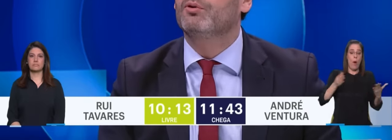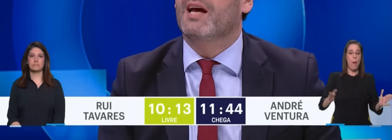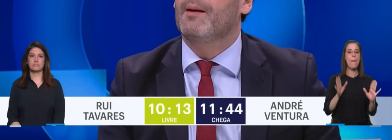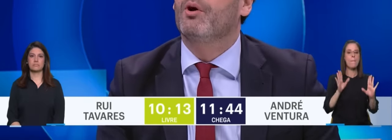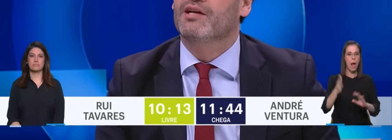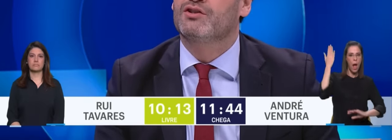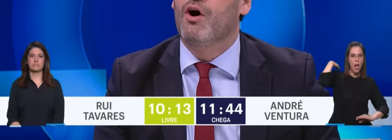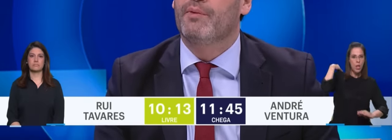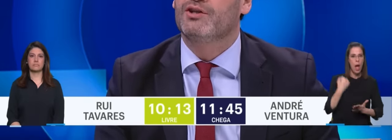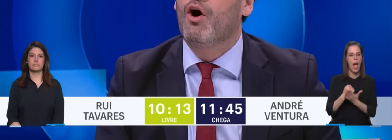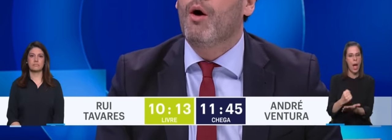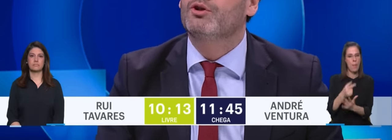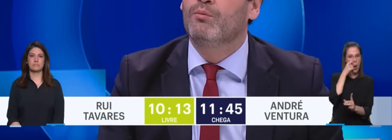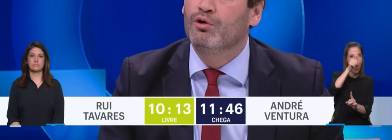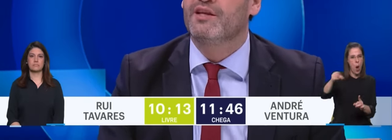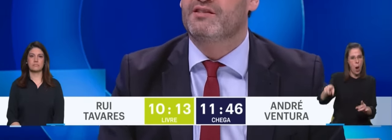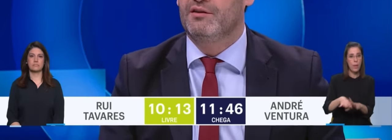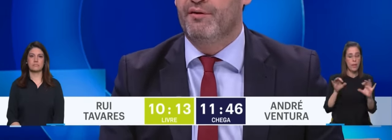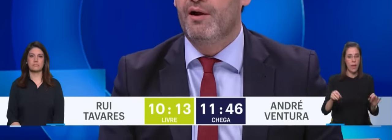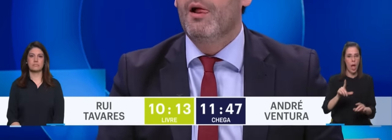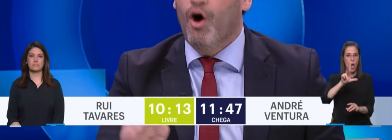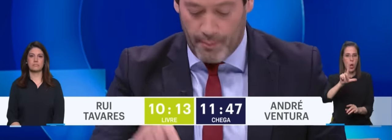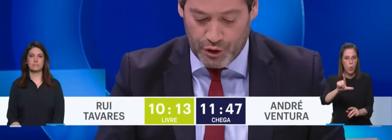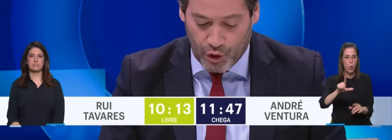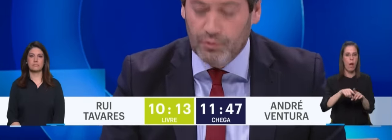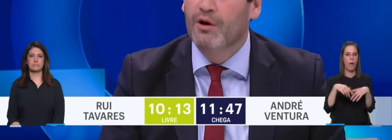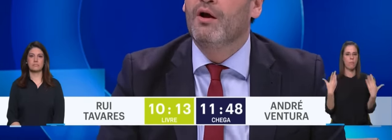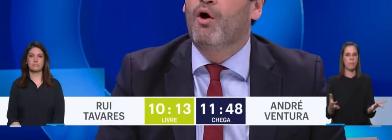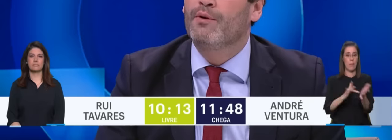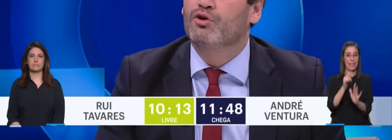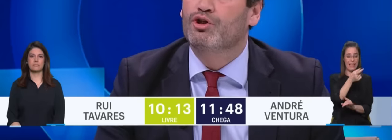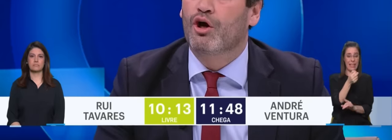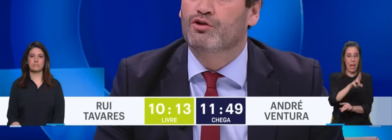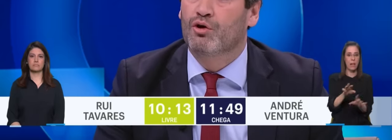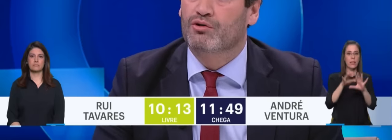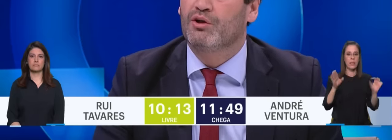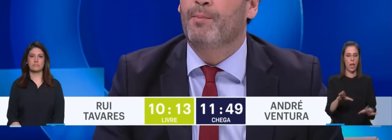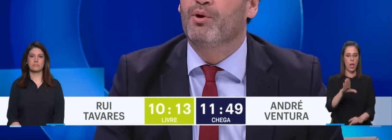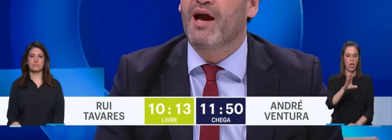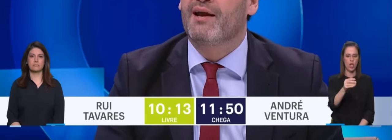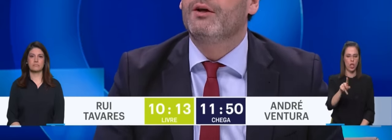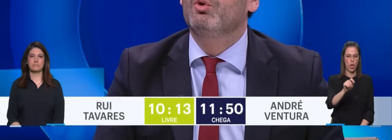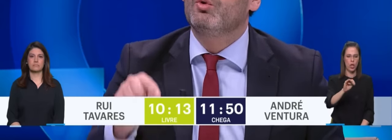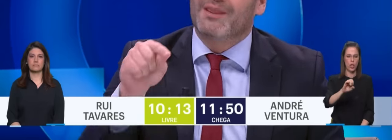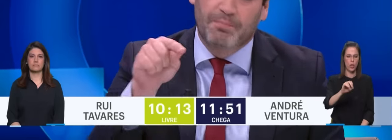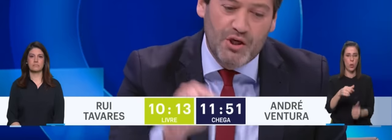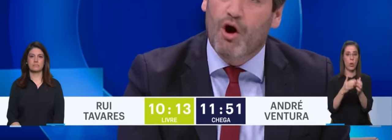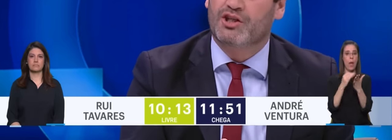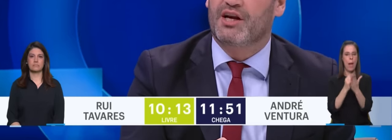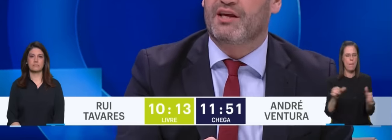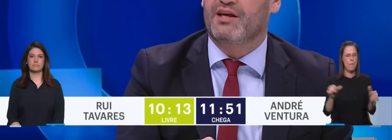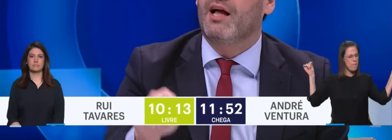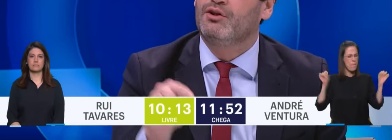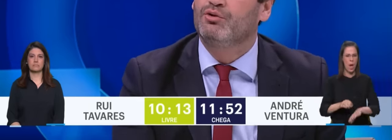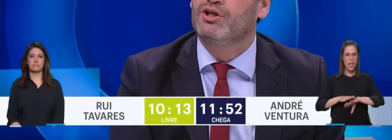andam por trás a apoiar estes homens homens como Lula da Silva homens como homens como Jorge soros que and não a apoiar tudo o que é de pior